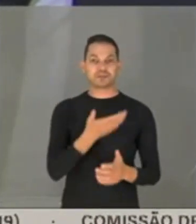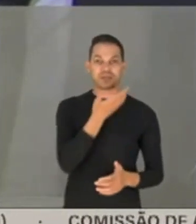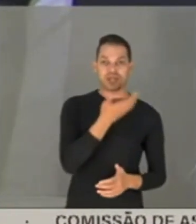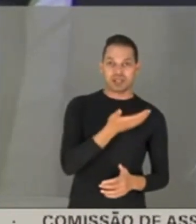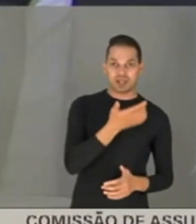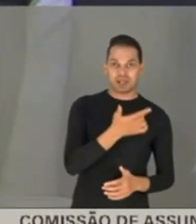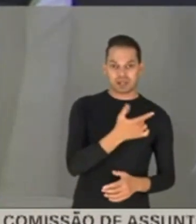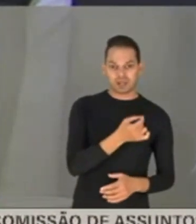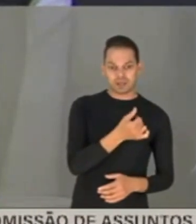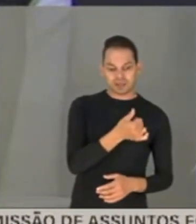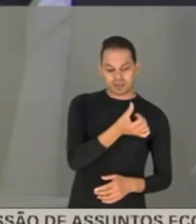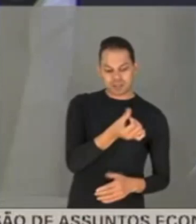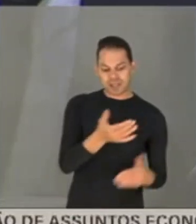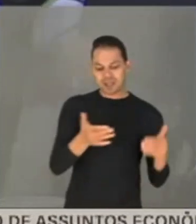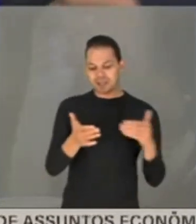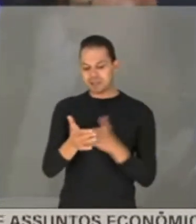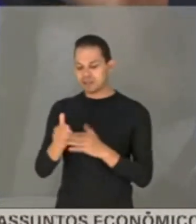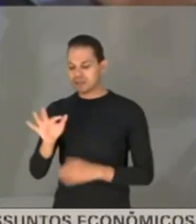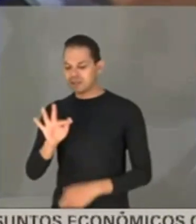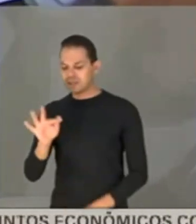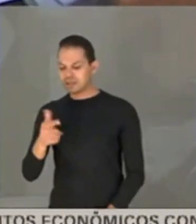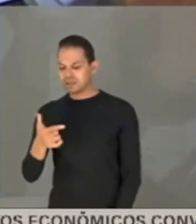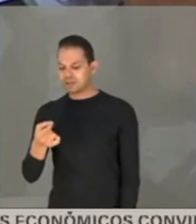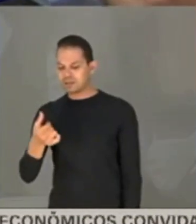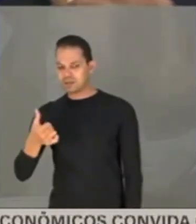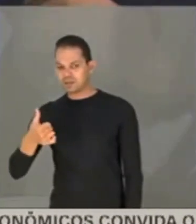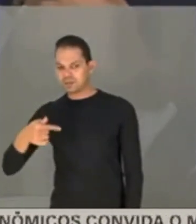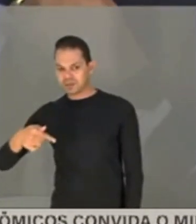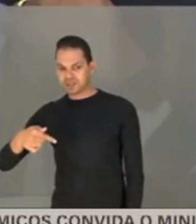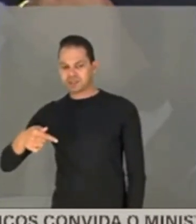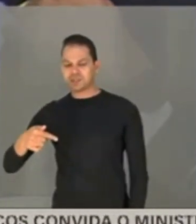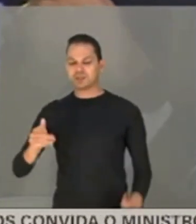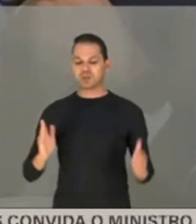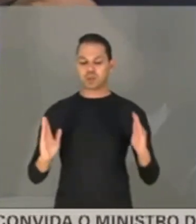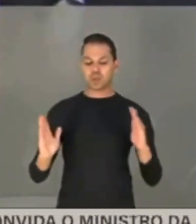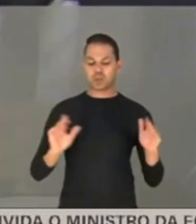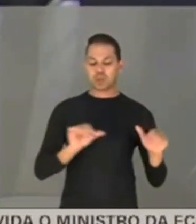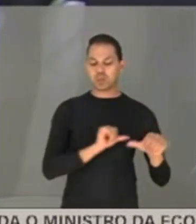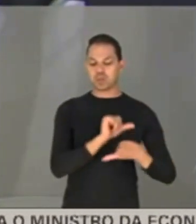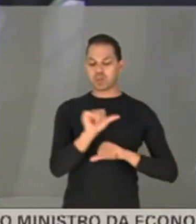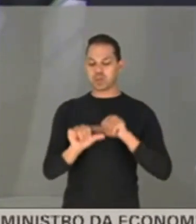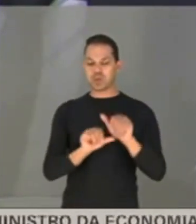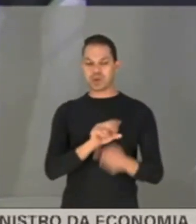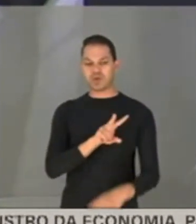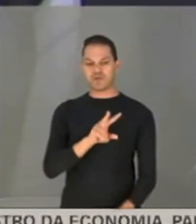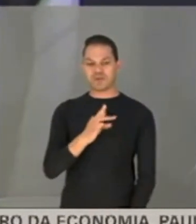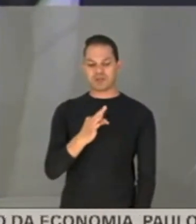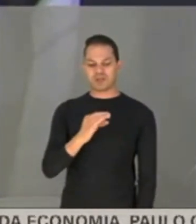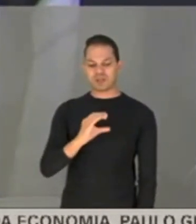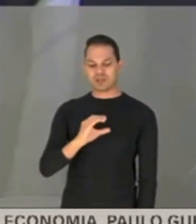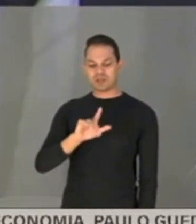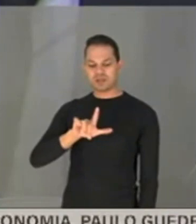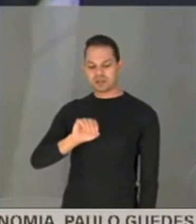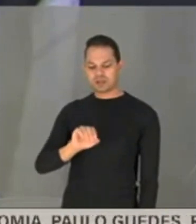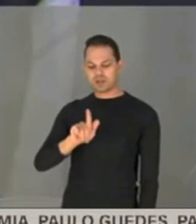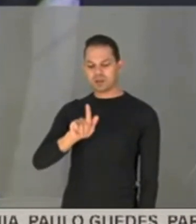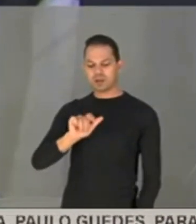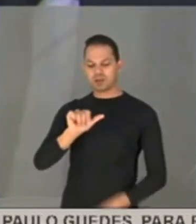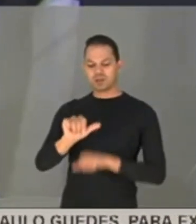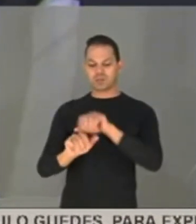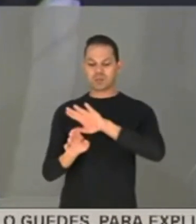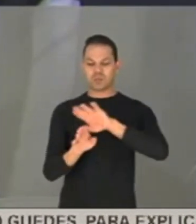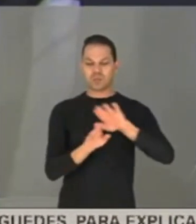de 2016 até fevereiro de 2017, seria feita a transição da VTC-Log para os